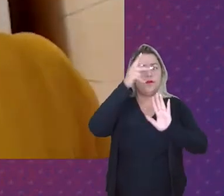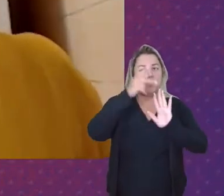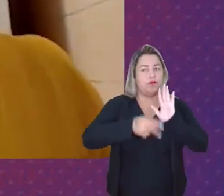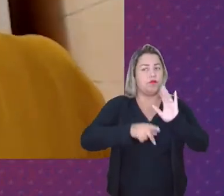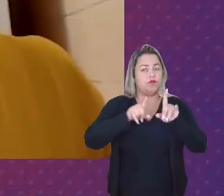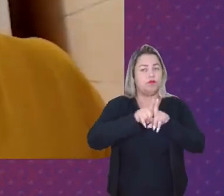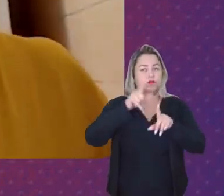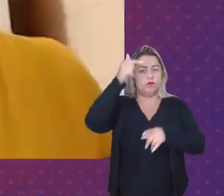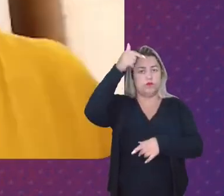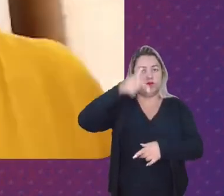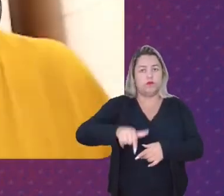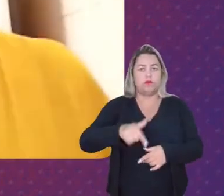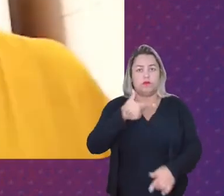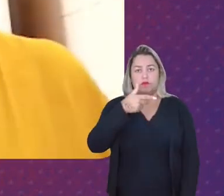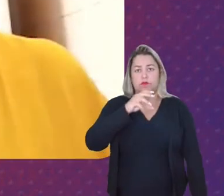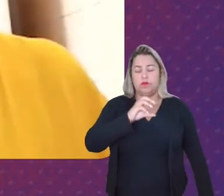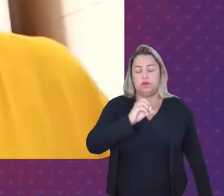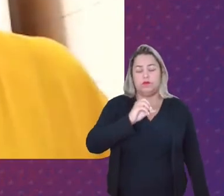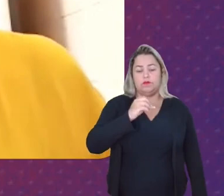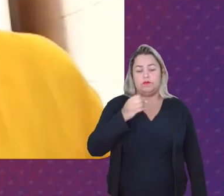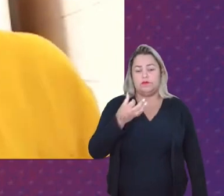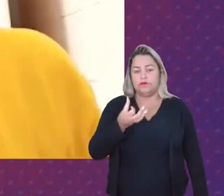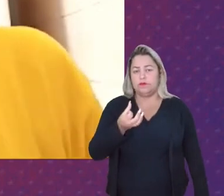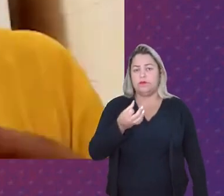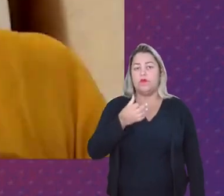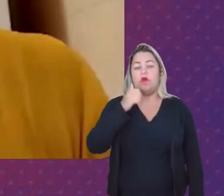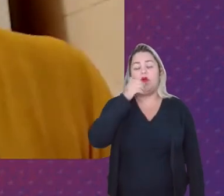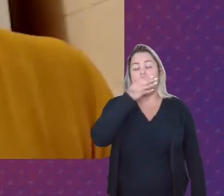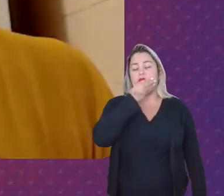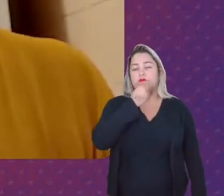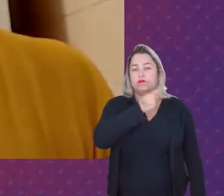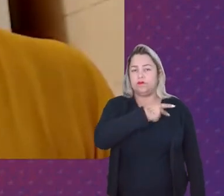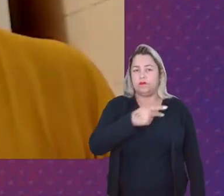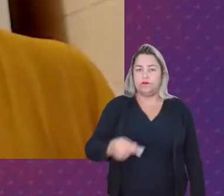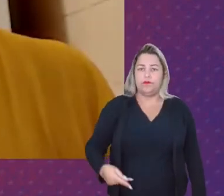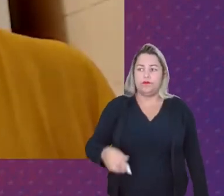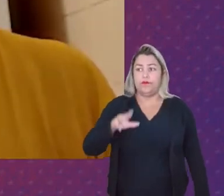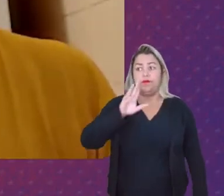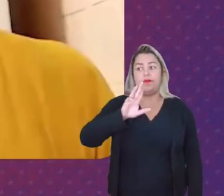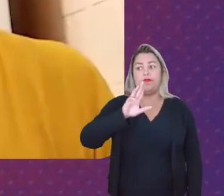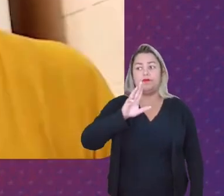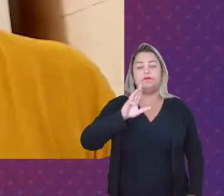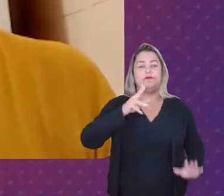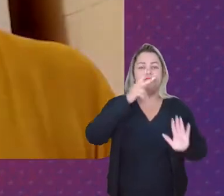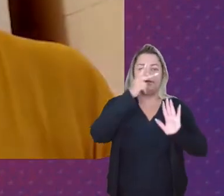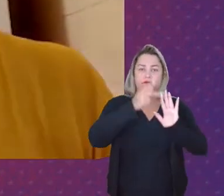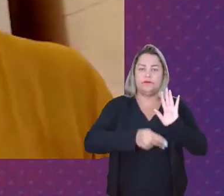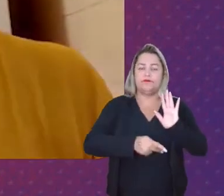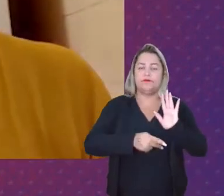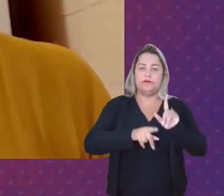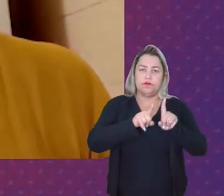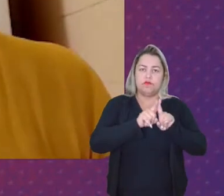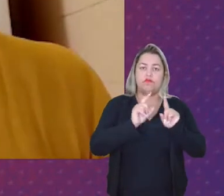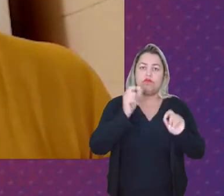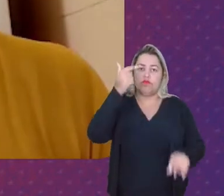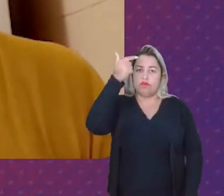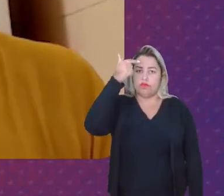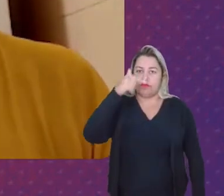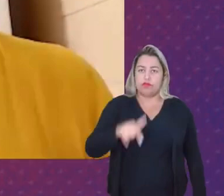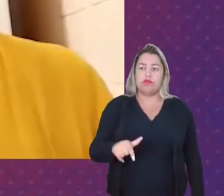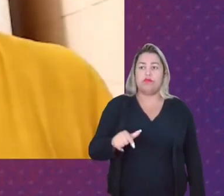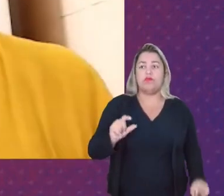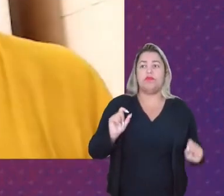piloto que aconteceu em 2006 com o presidente Lula, e a gente, nesse projeto piloto, a gente